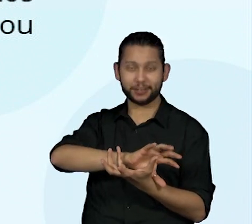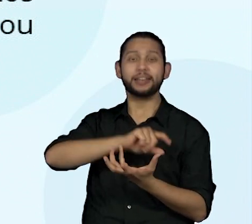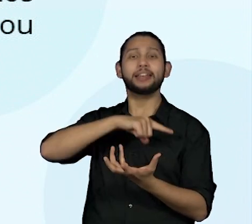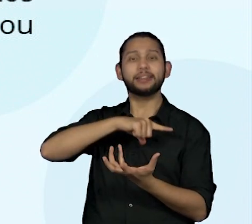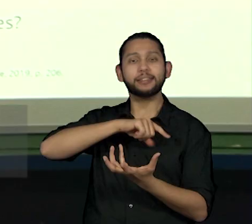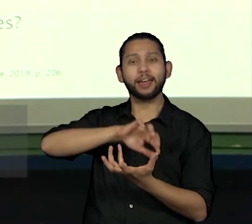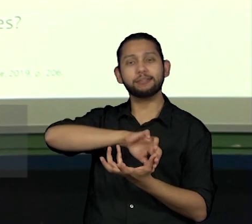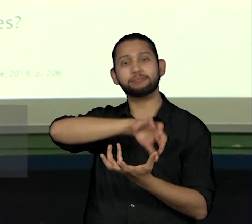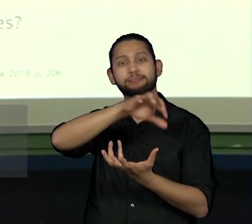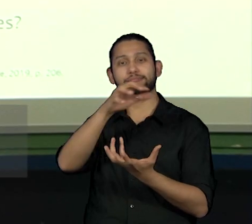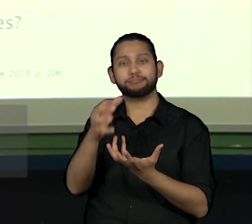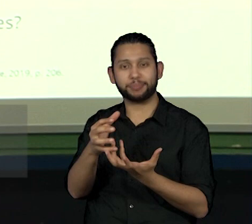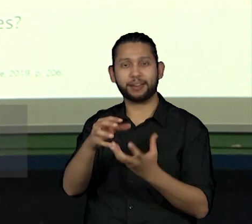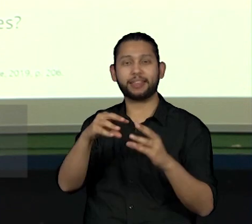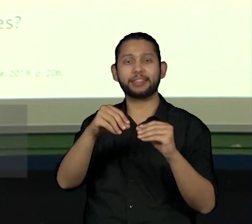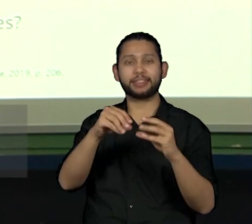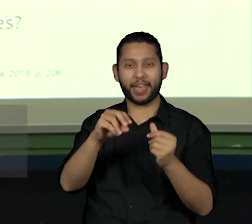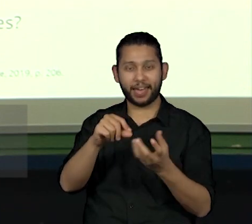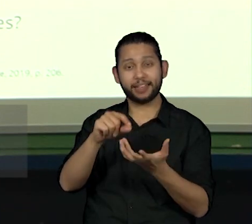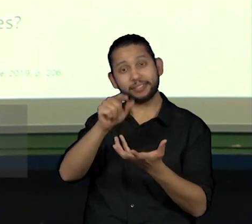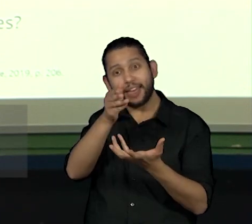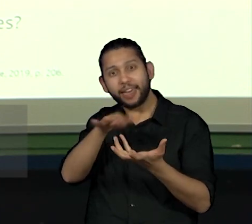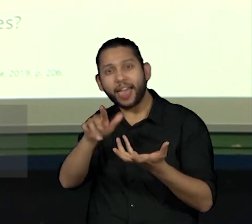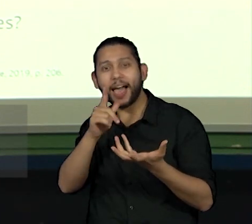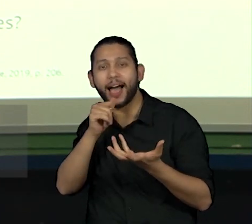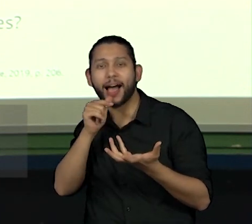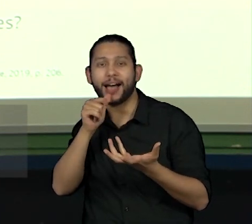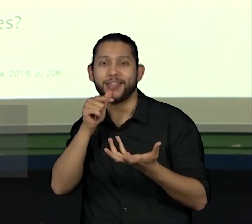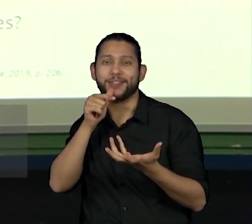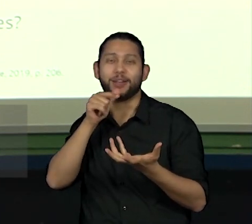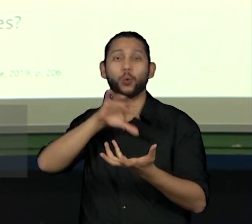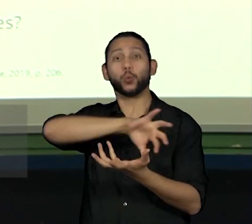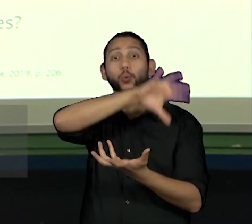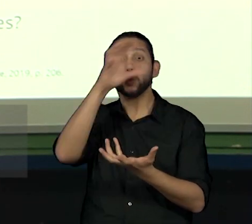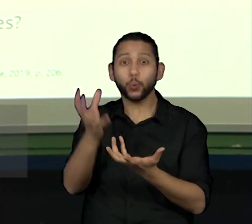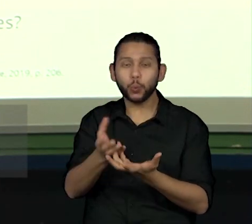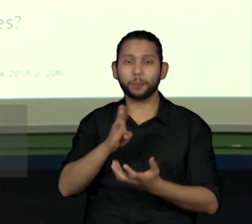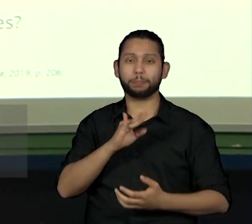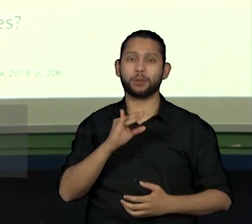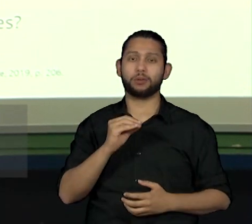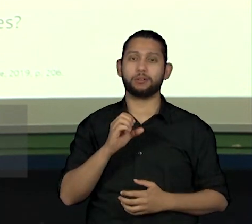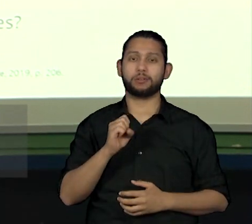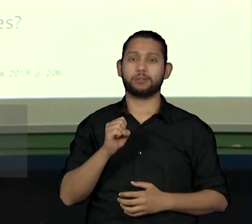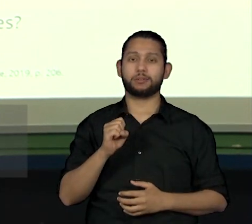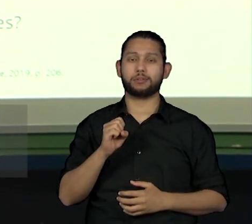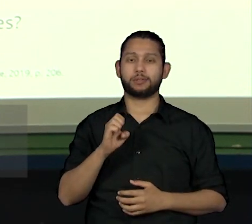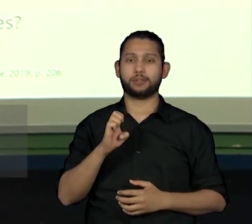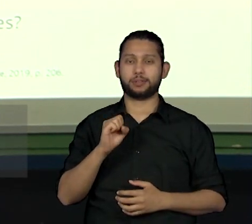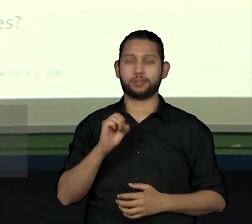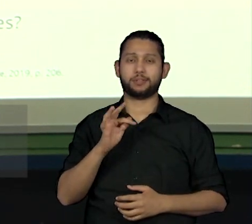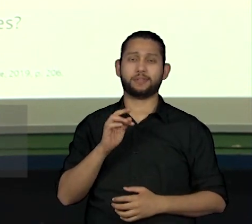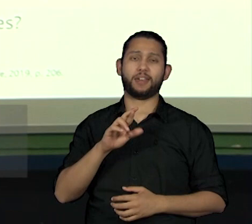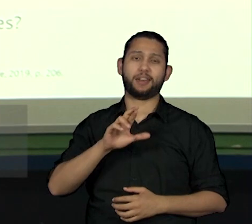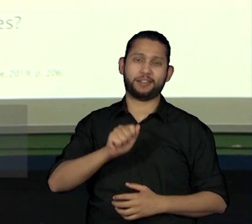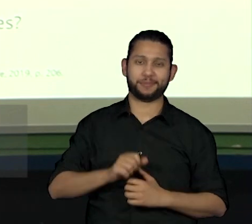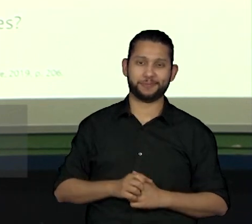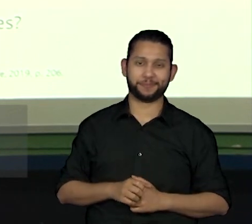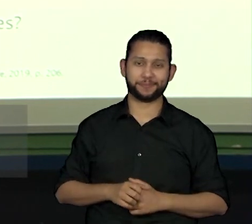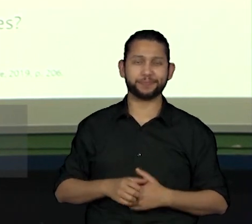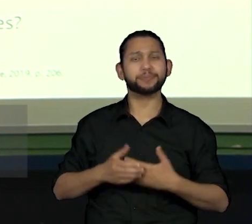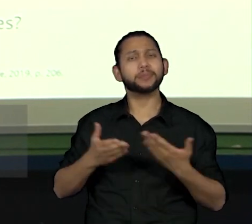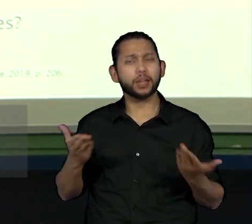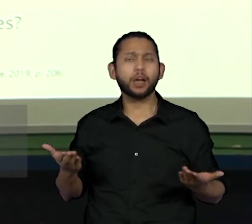para a sociedade, se eles não forem prevenidos ou controlados de maneira eficiente, né? Então, a gente vai